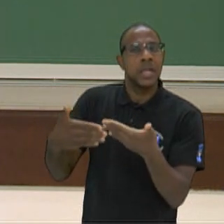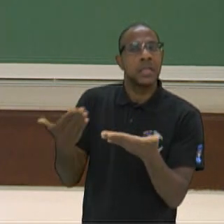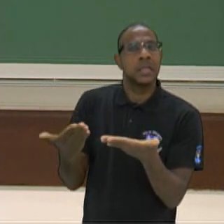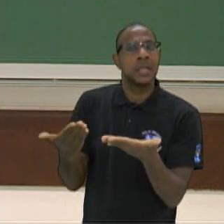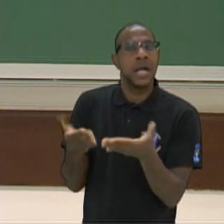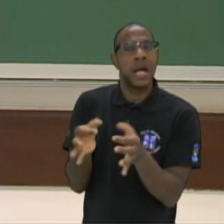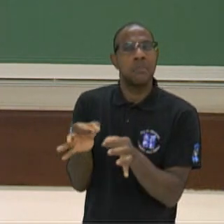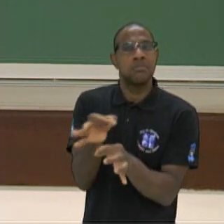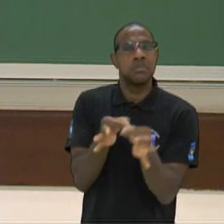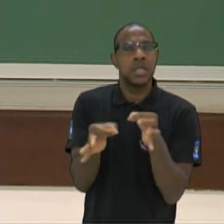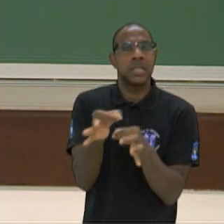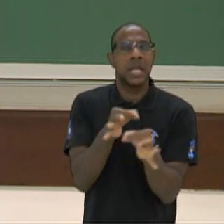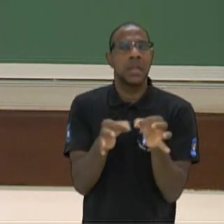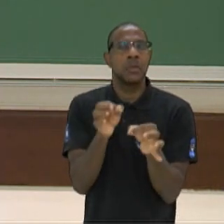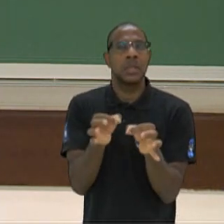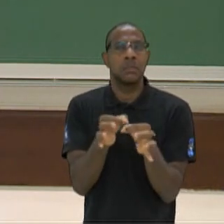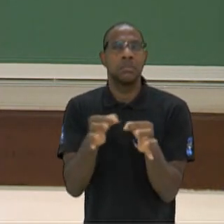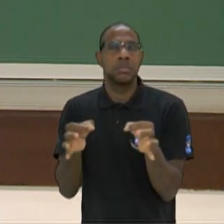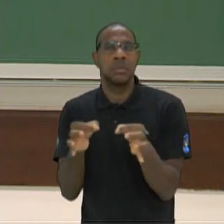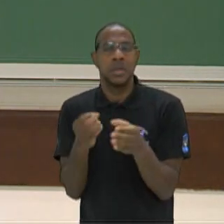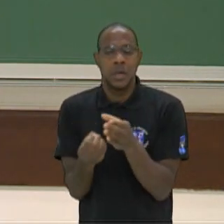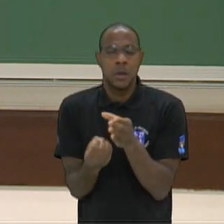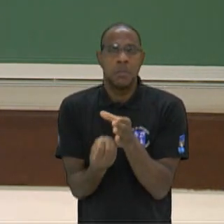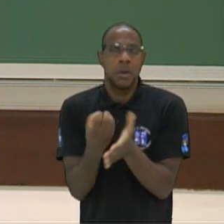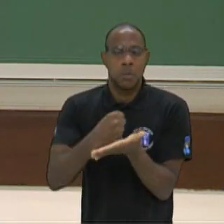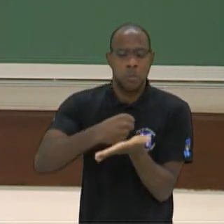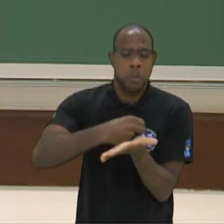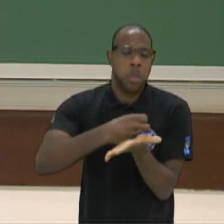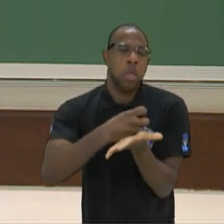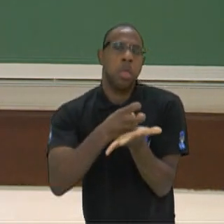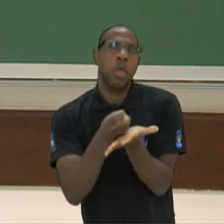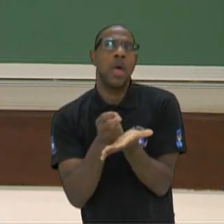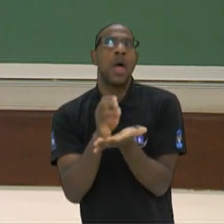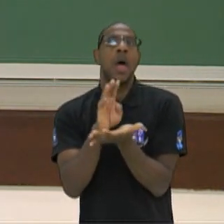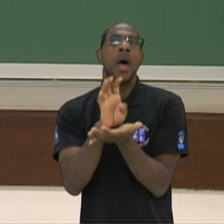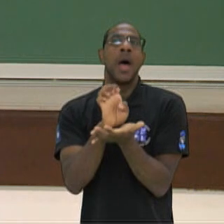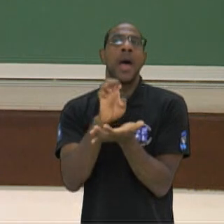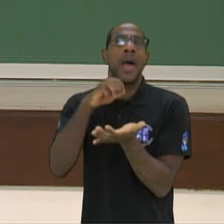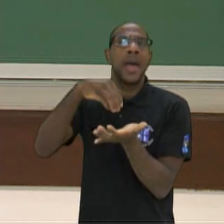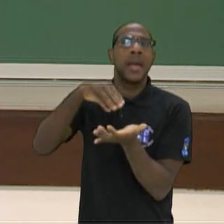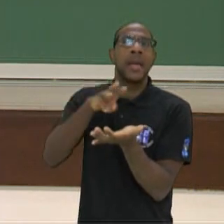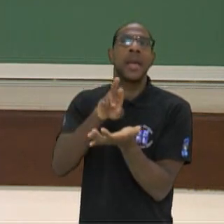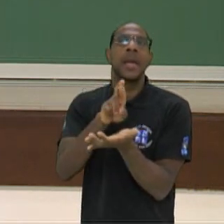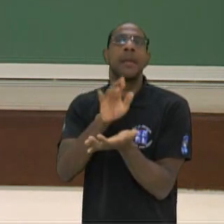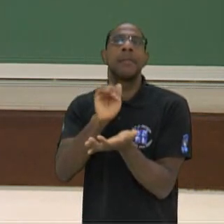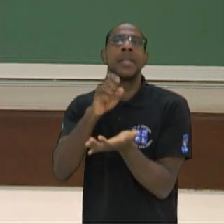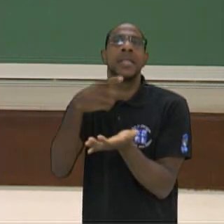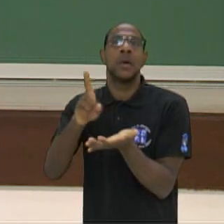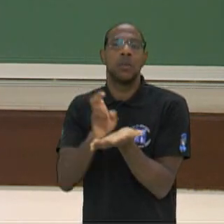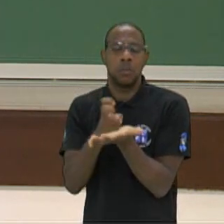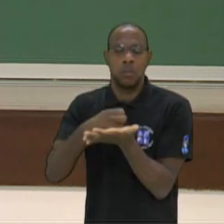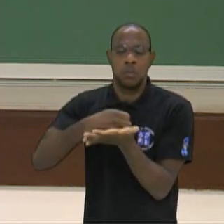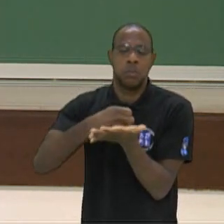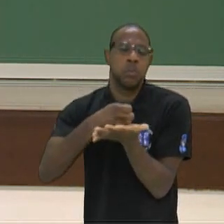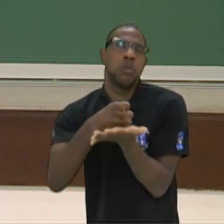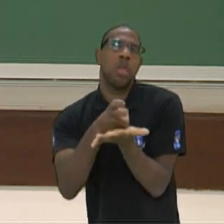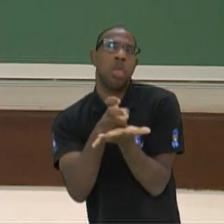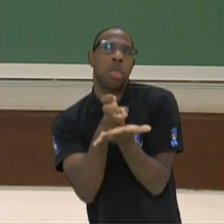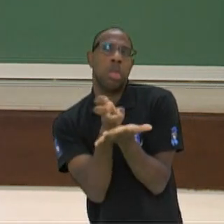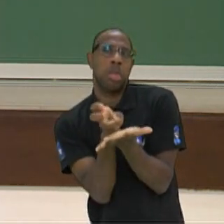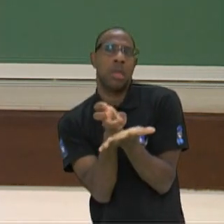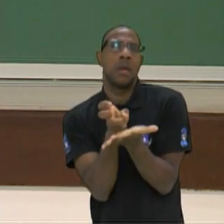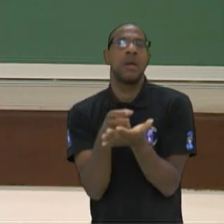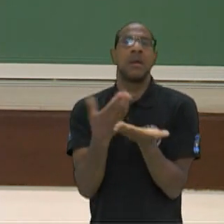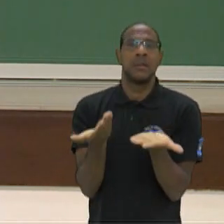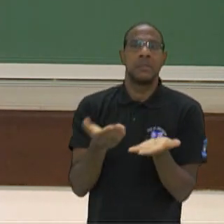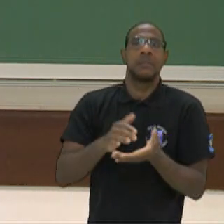de células vai dar origem ao embrião em si e outra parte aos chamados anexos embrionários, que é um dos motivos, assim, um dos temas da